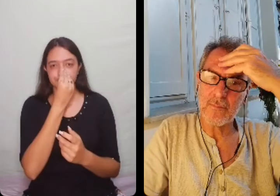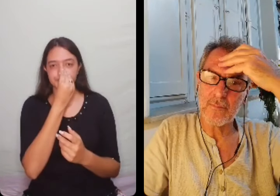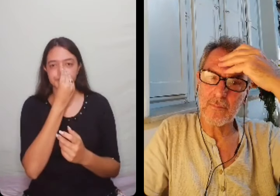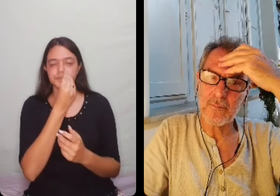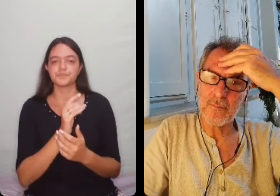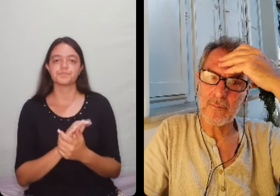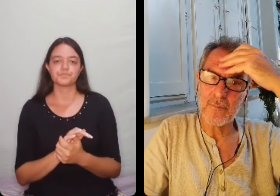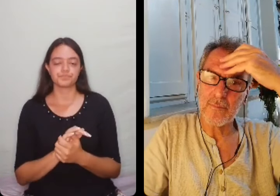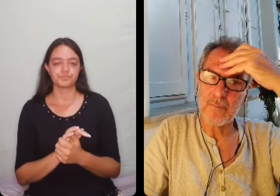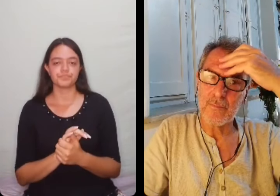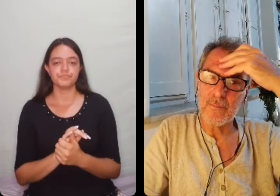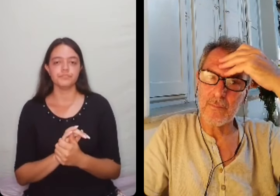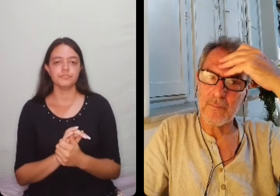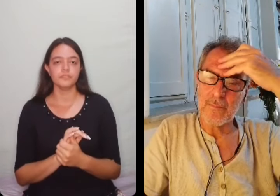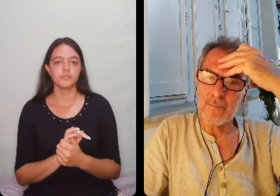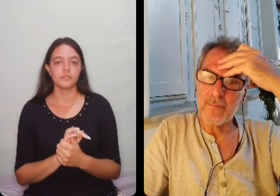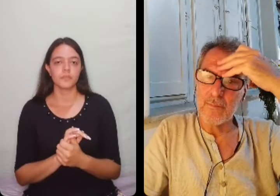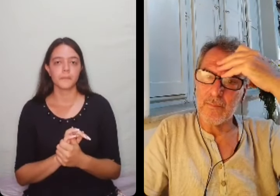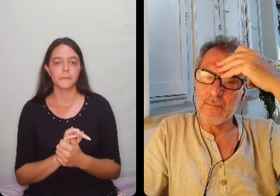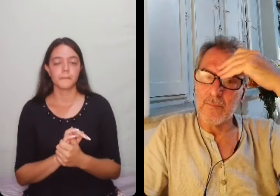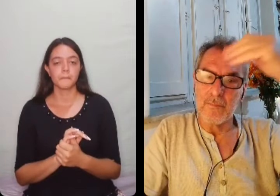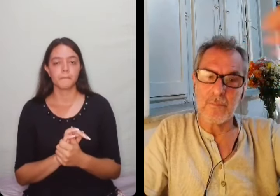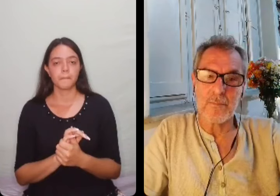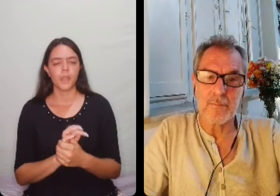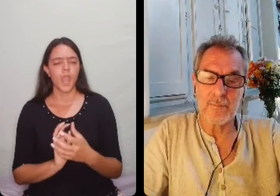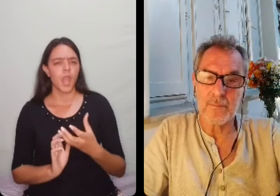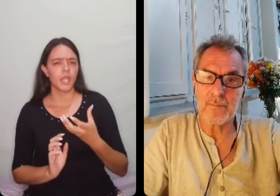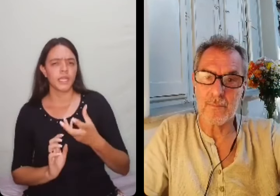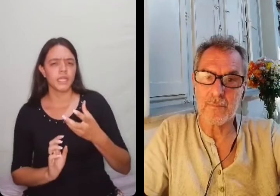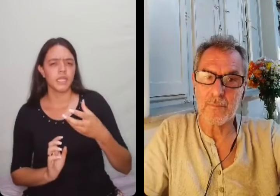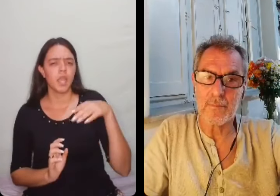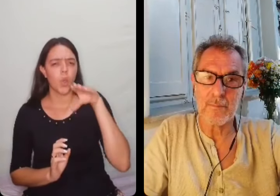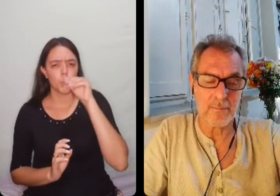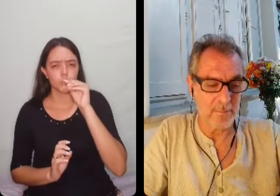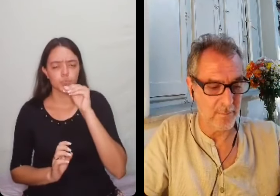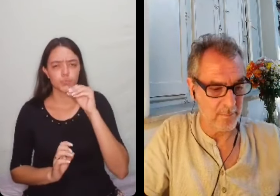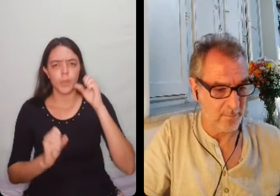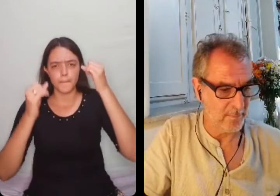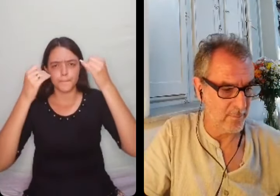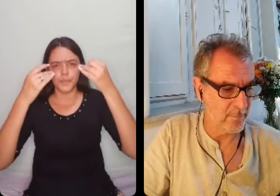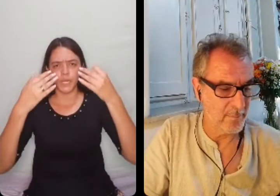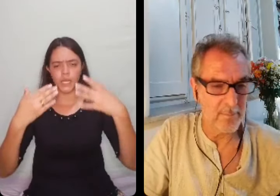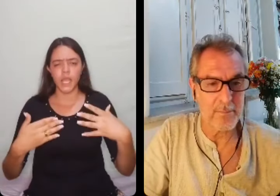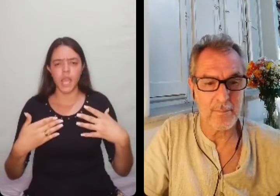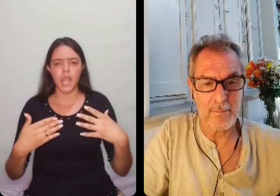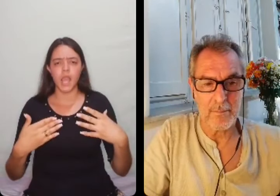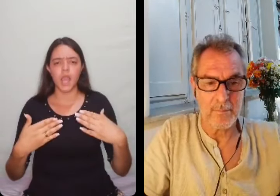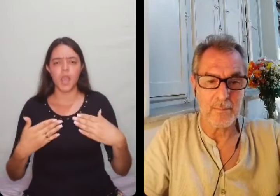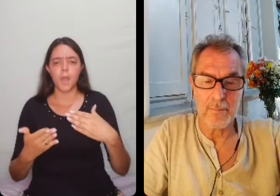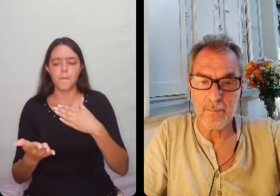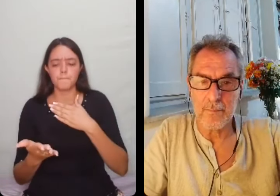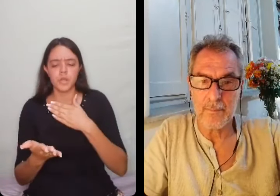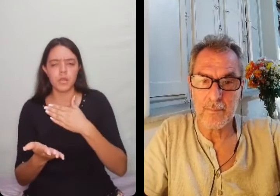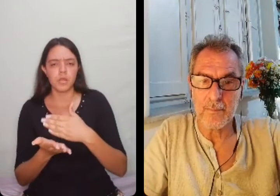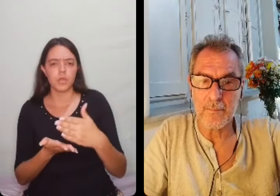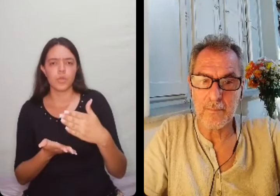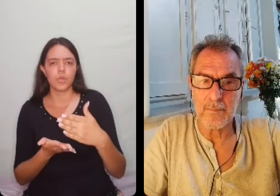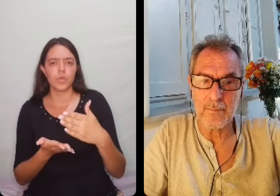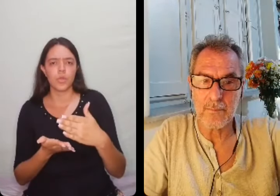Então, aí eu queria que você falasse um pouquinho, Jussara, a partir do momento que você entendeu que o presencial,